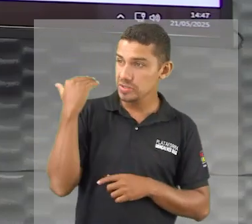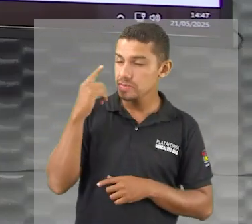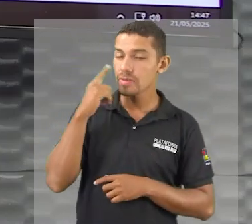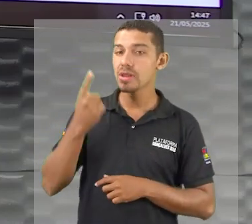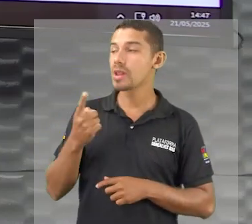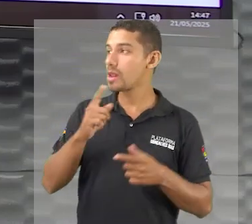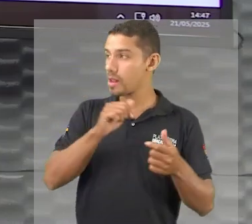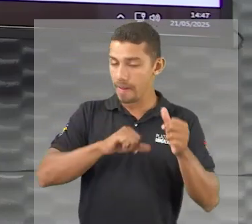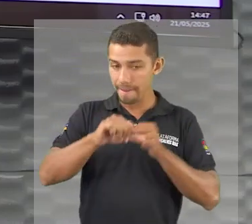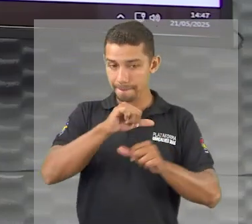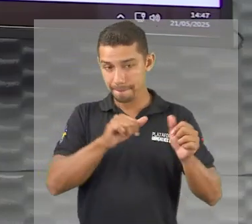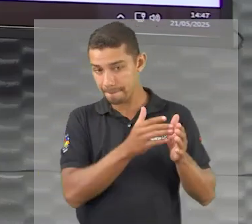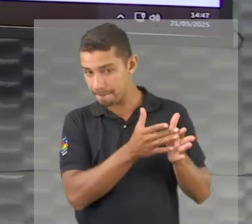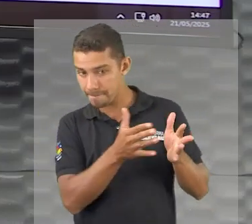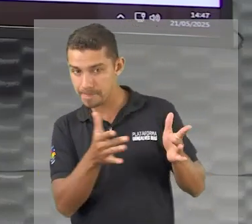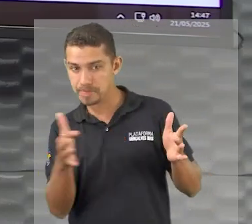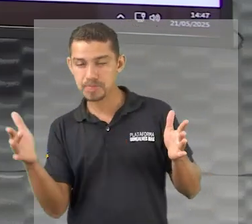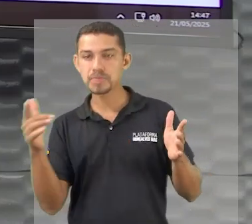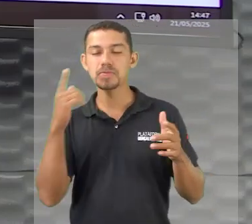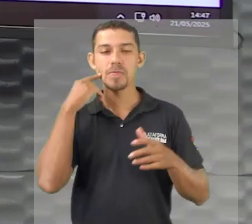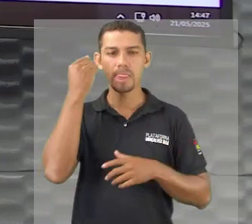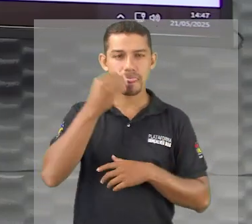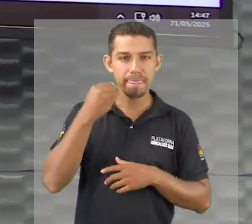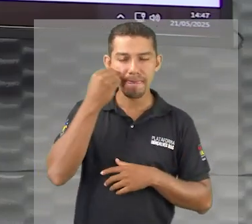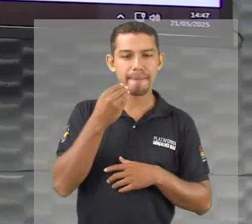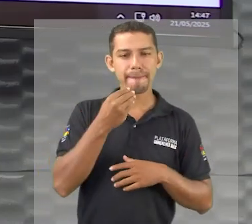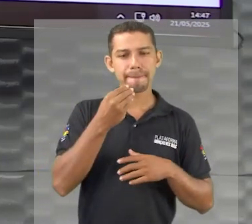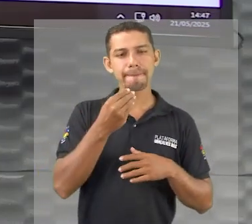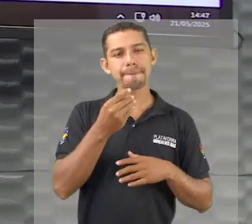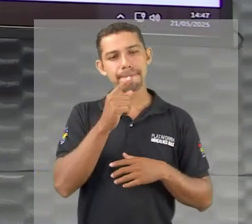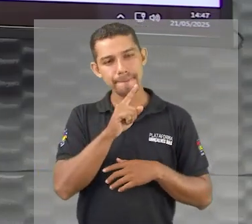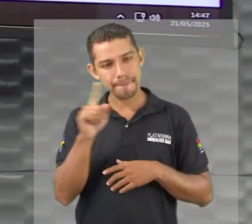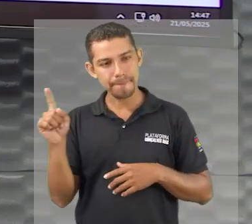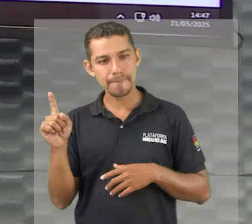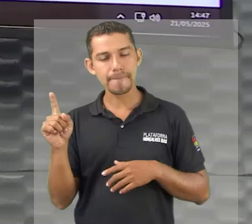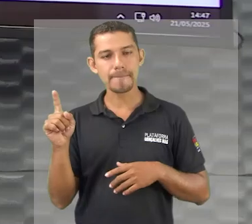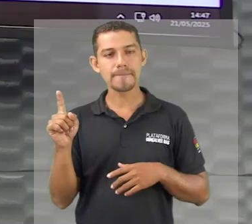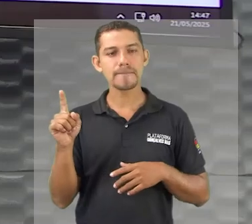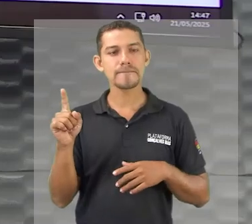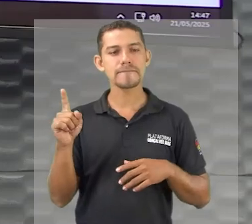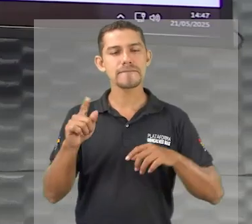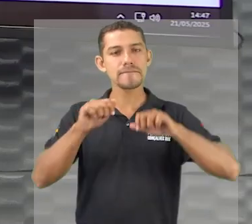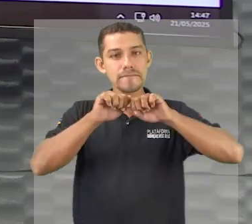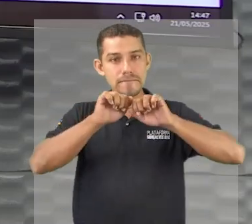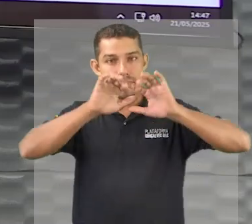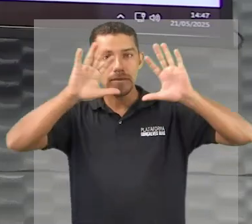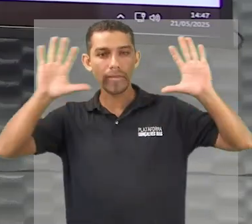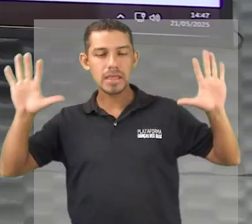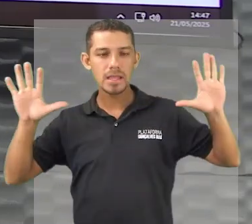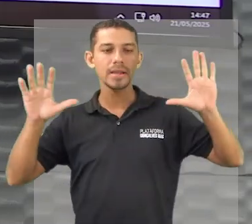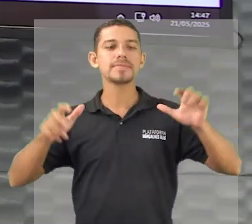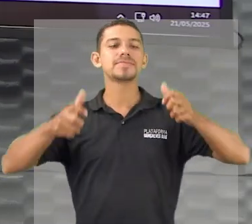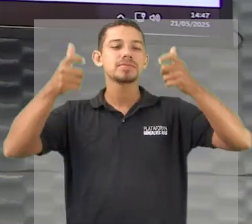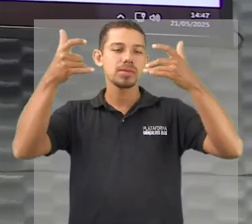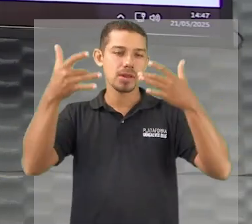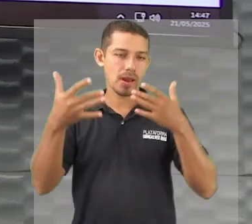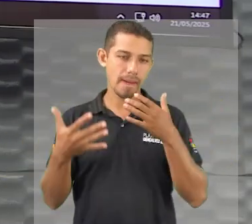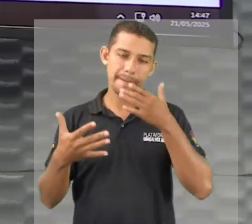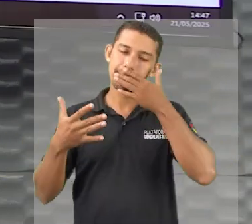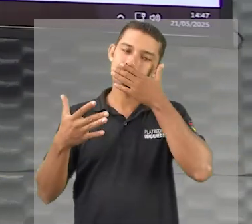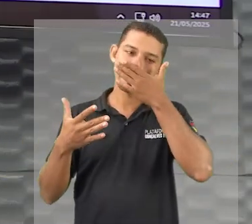a transição dessa experiência, a transferência dessa experiência para uma forma mais atual que se deu, sobretudo